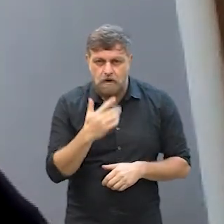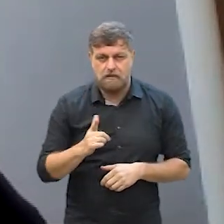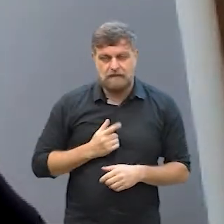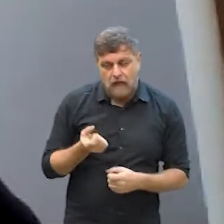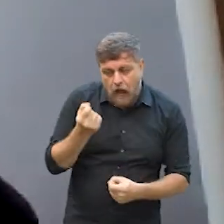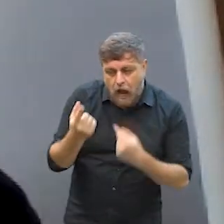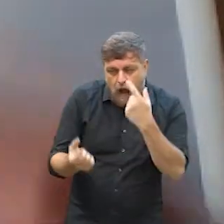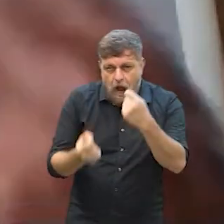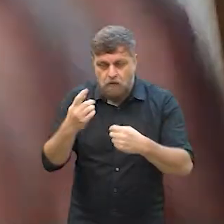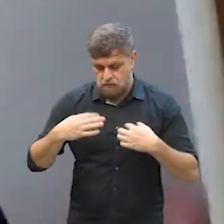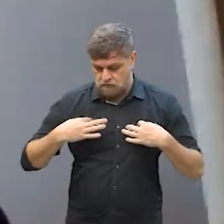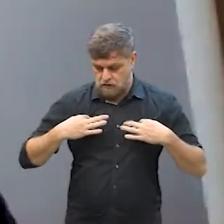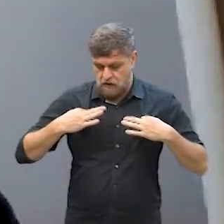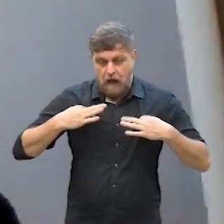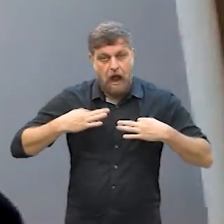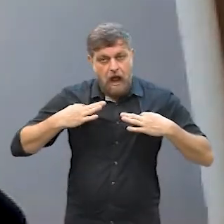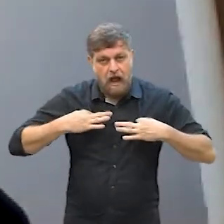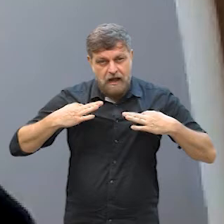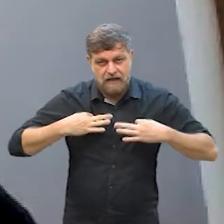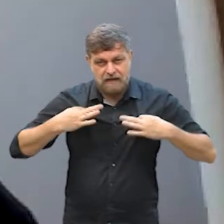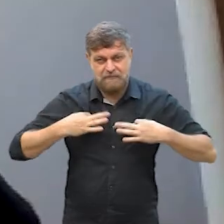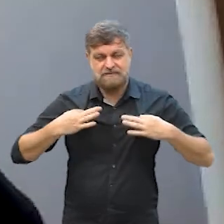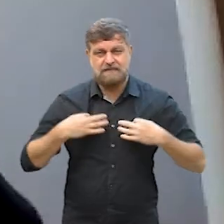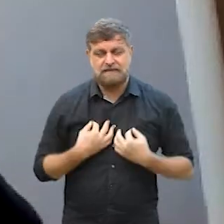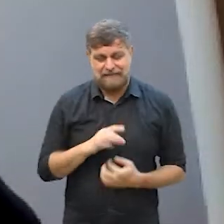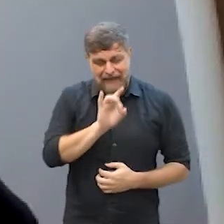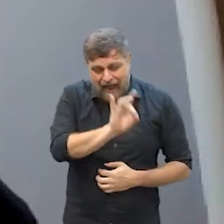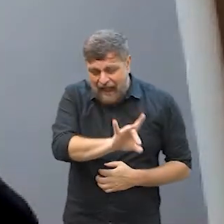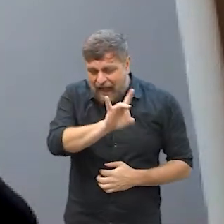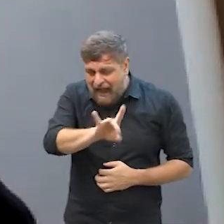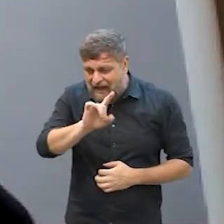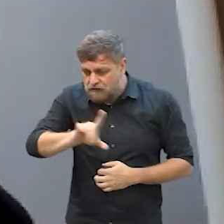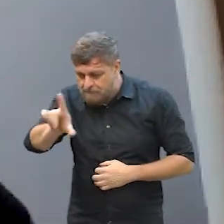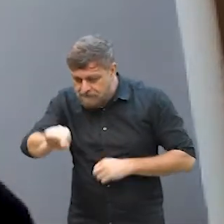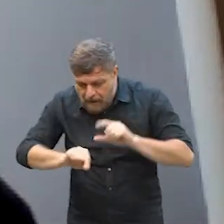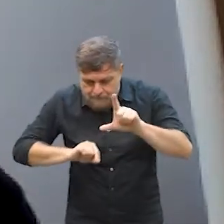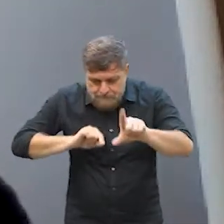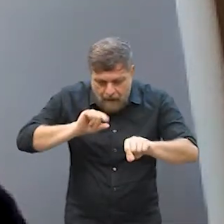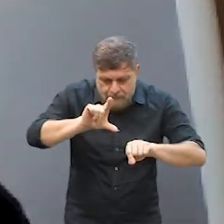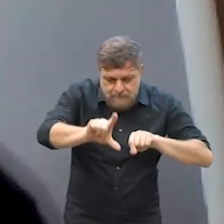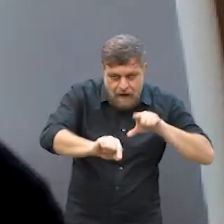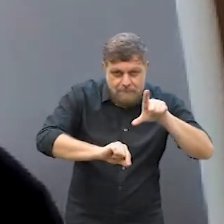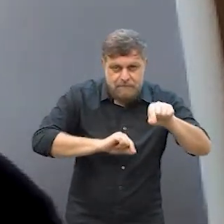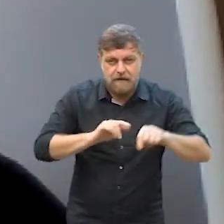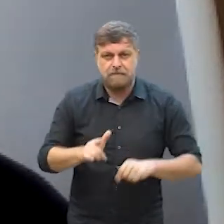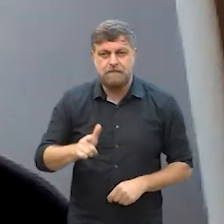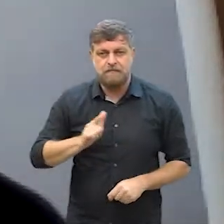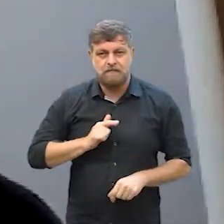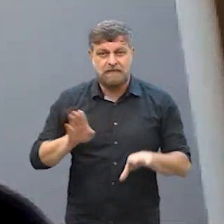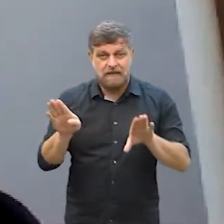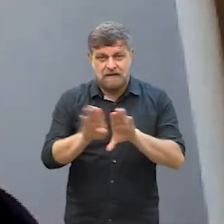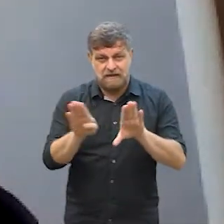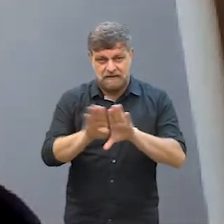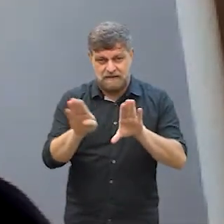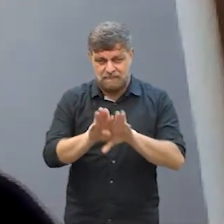Tem outros que escolheram camisetas tie-dye, né? Então você já vai perguntando. Assim, o